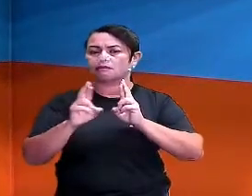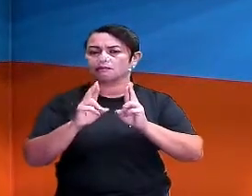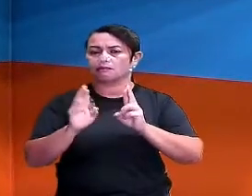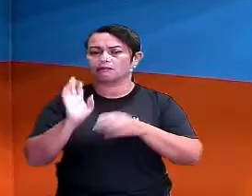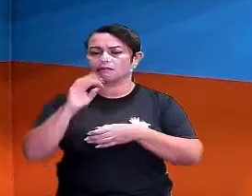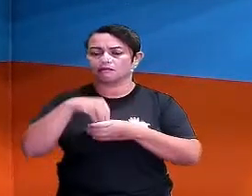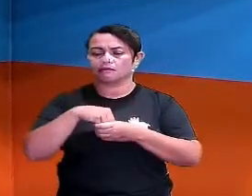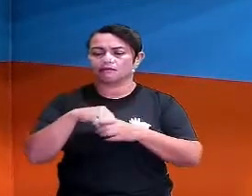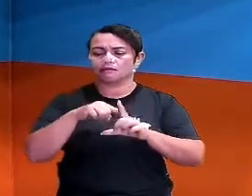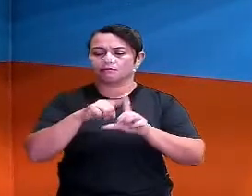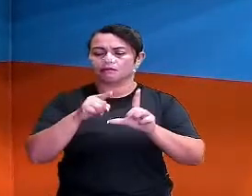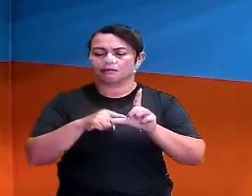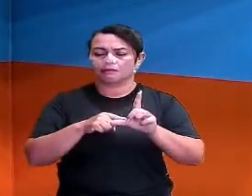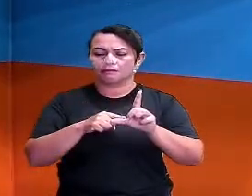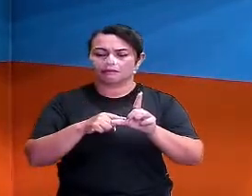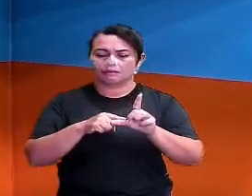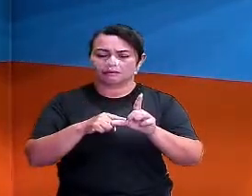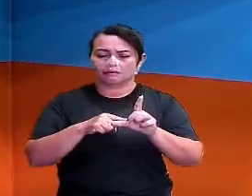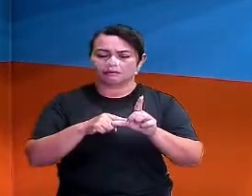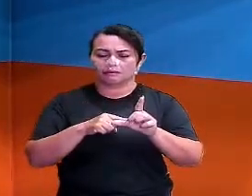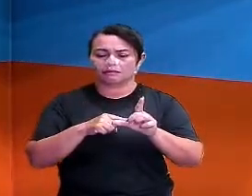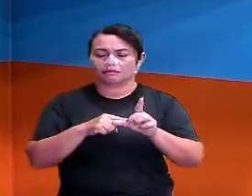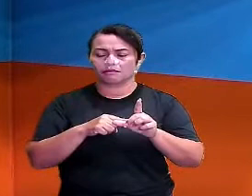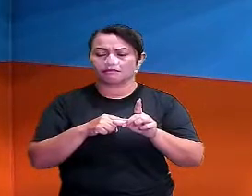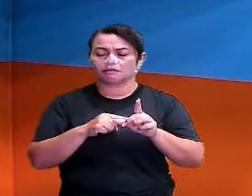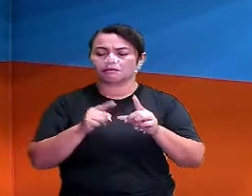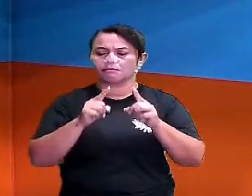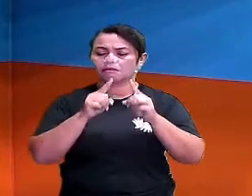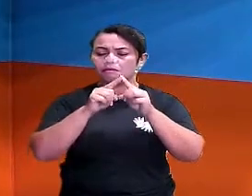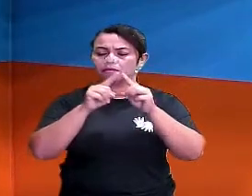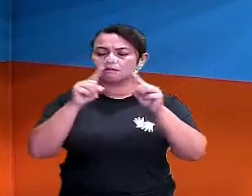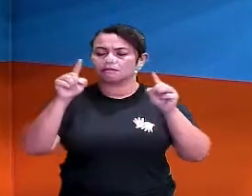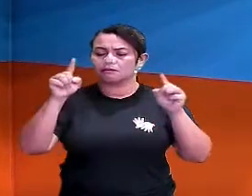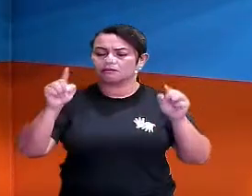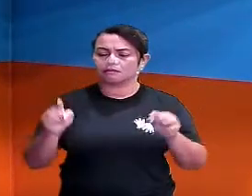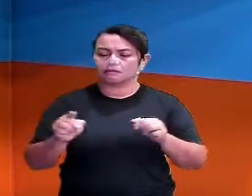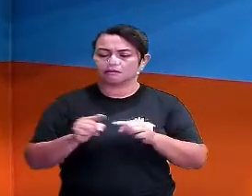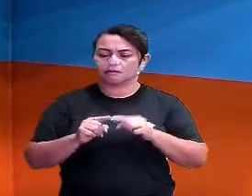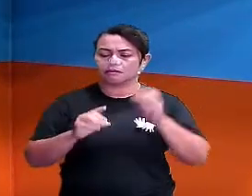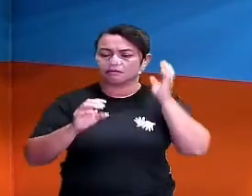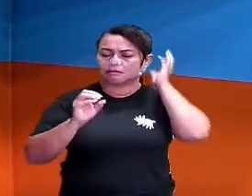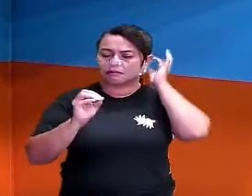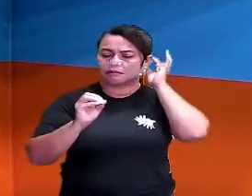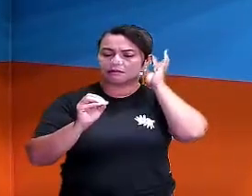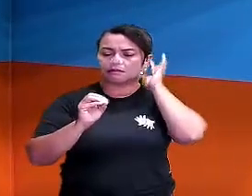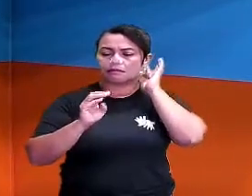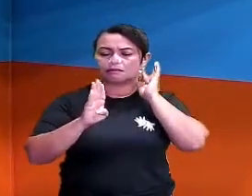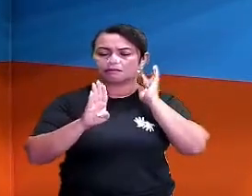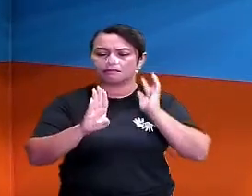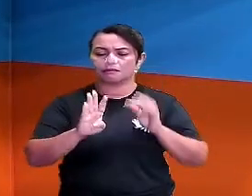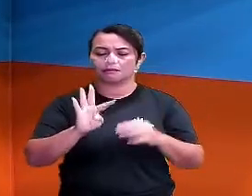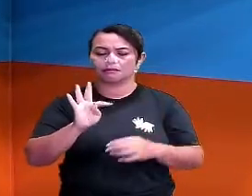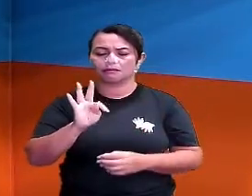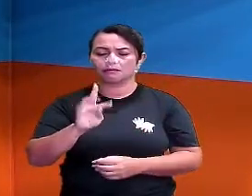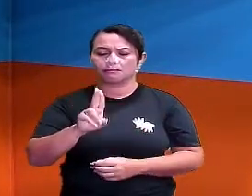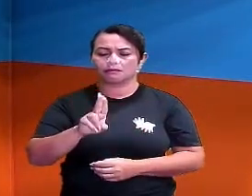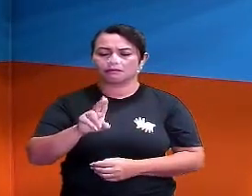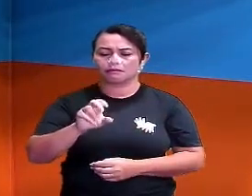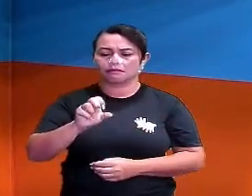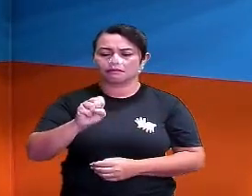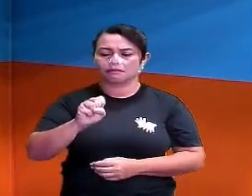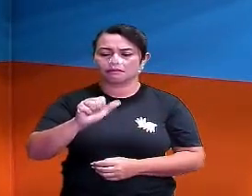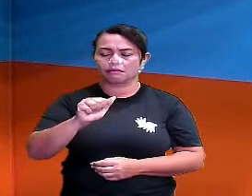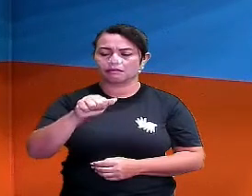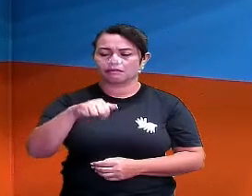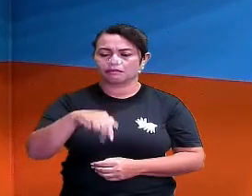agudo. Triângulo obtusângulo. Lembra lá do ângulo obtuso, que está entre aí 90